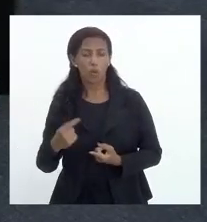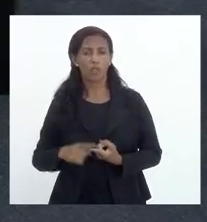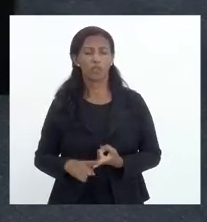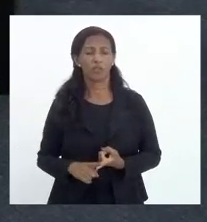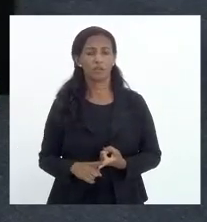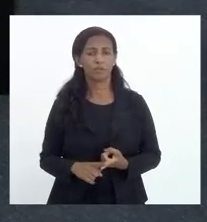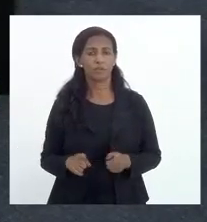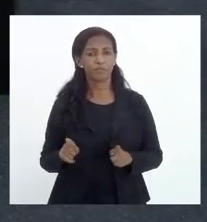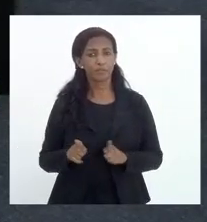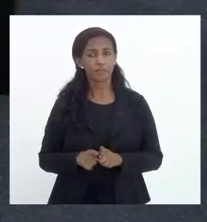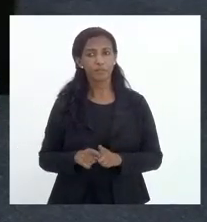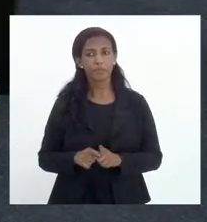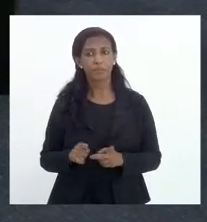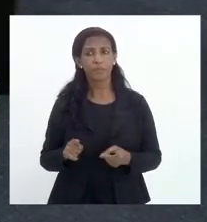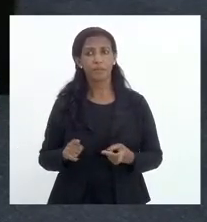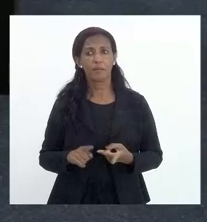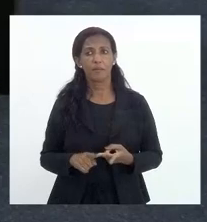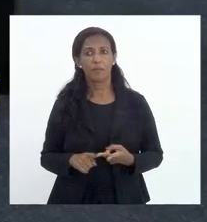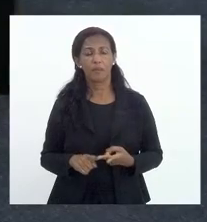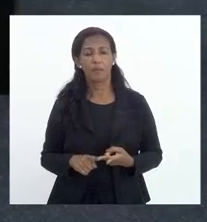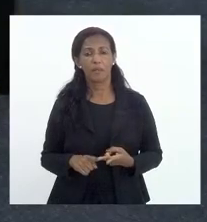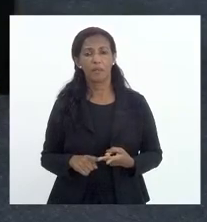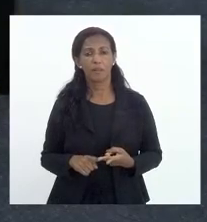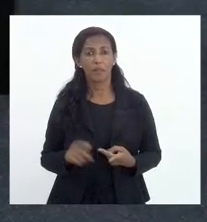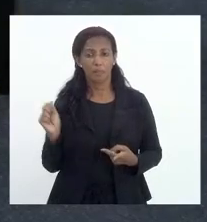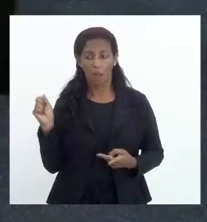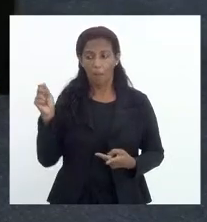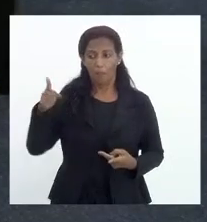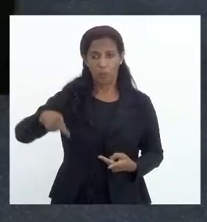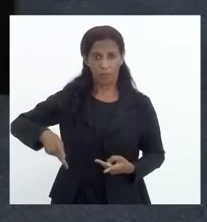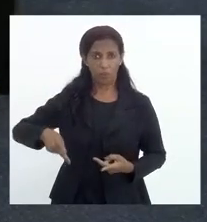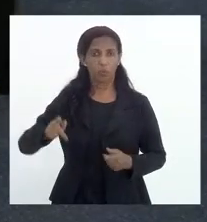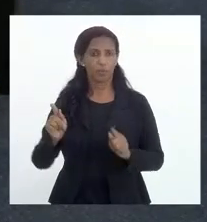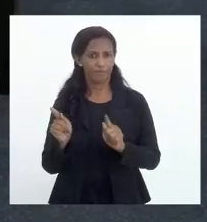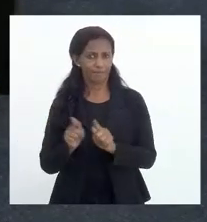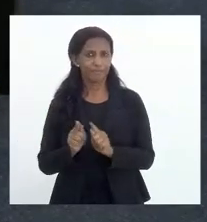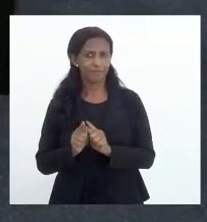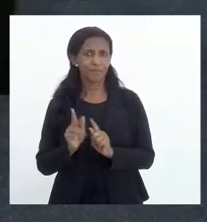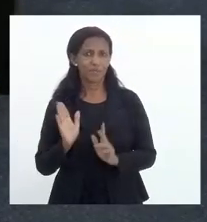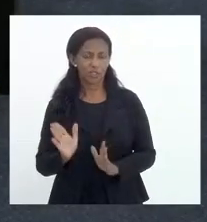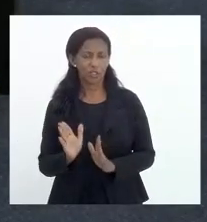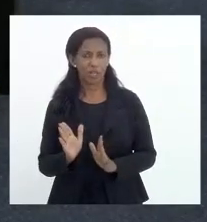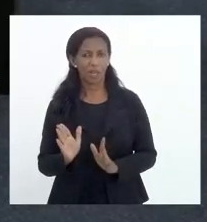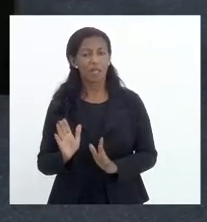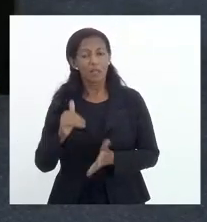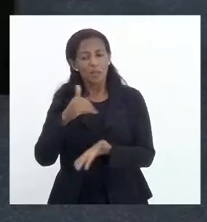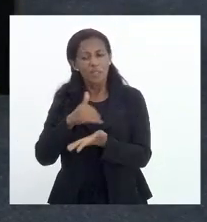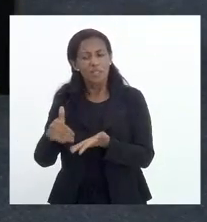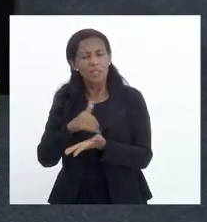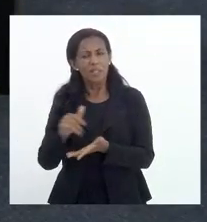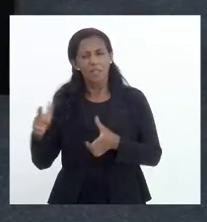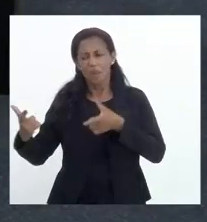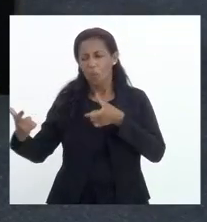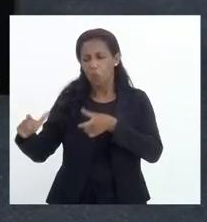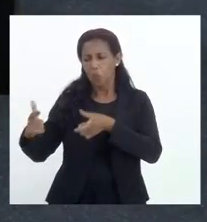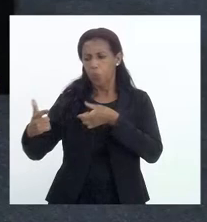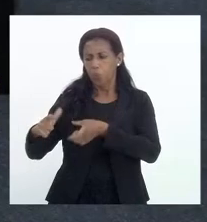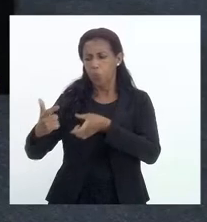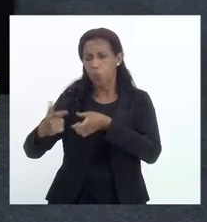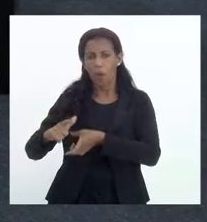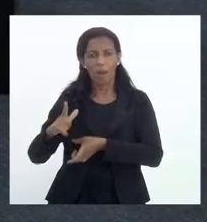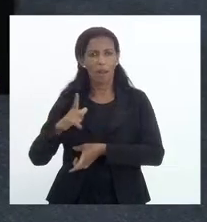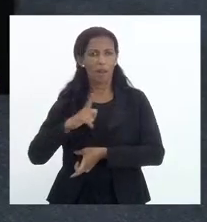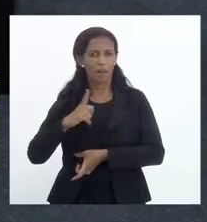e, em seguida, também os servidores que se aposentaram. E de maneiras que a nossa secretaria, hoje em dia, ela